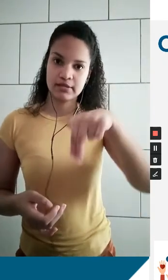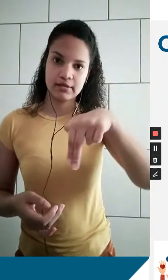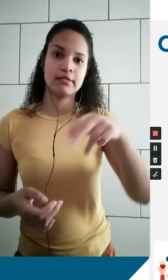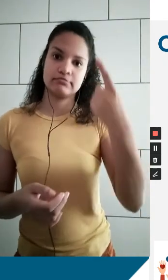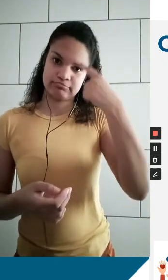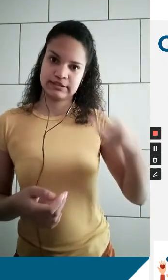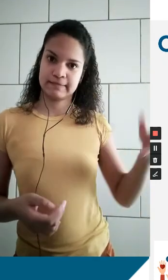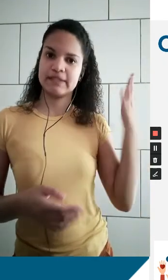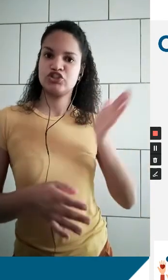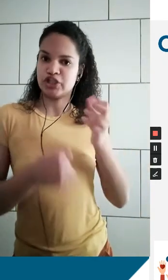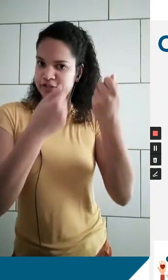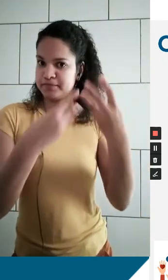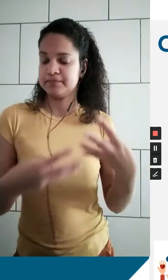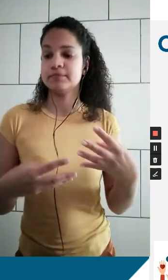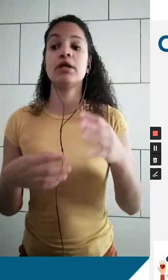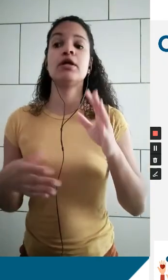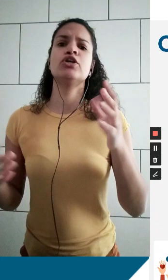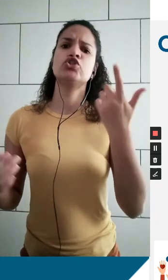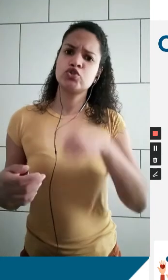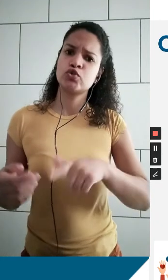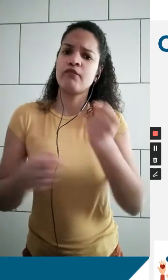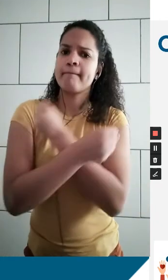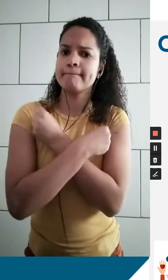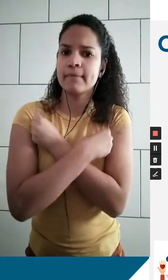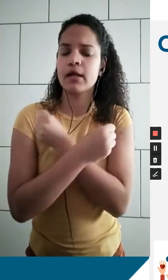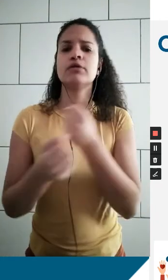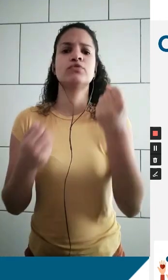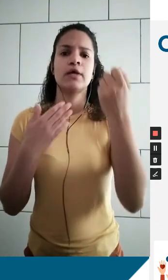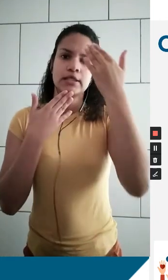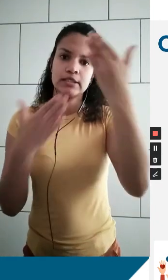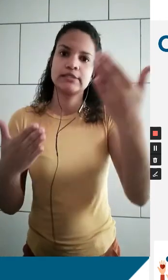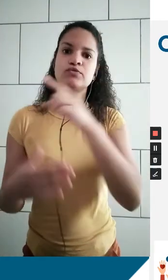Então, um abraço, muito obrigado novamente pela participação,